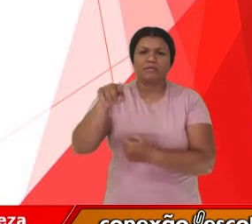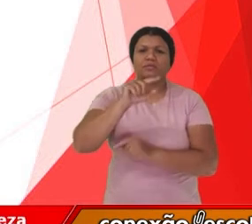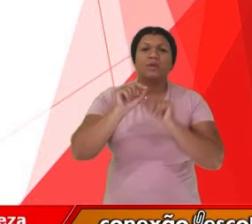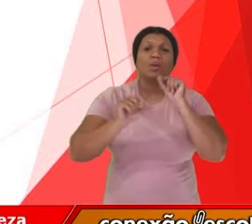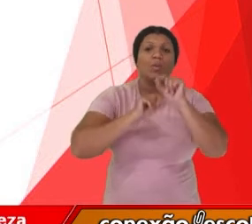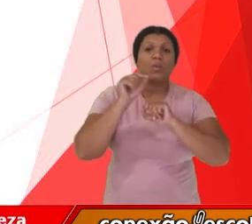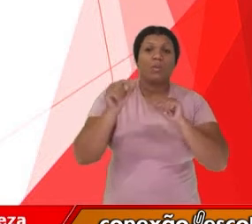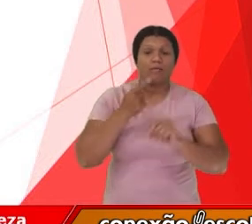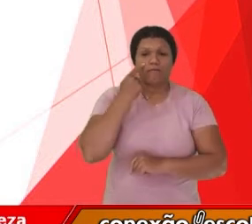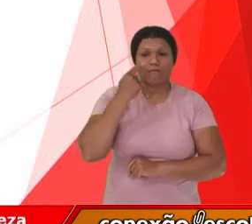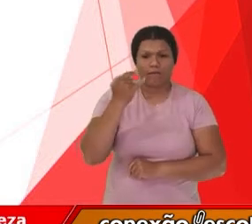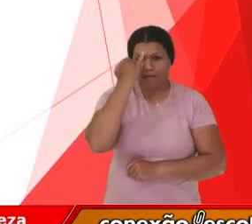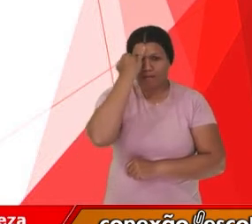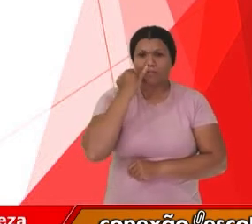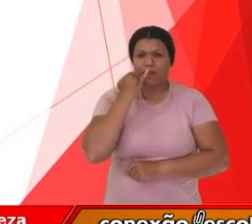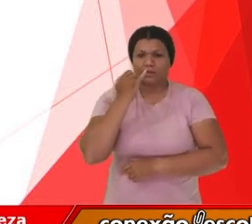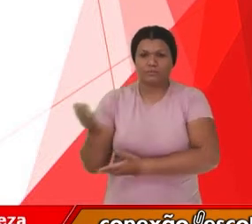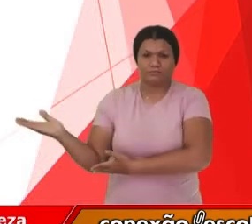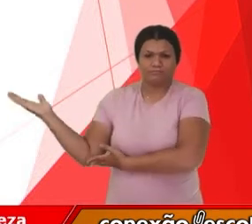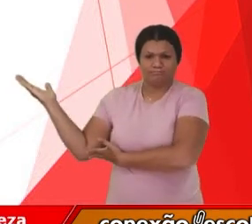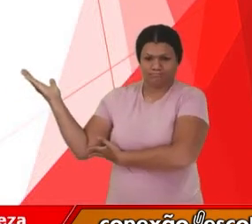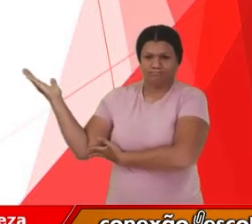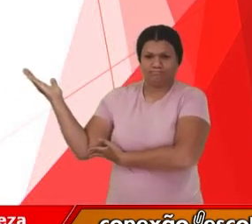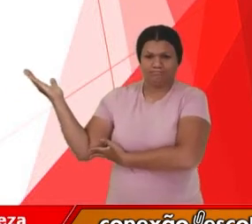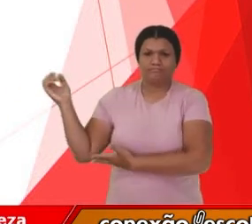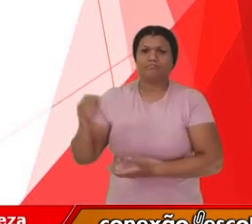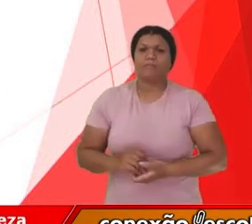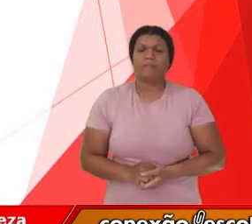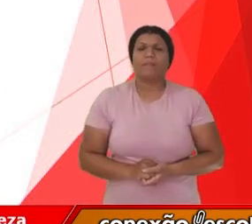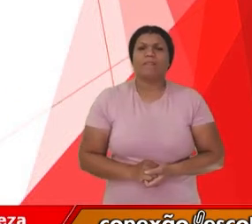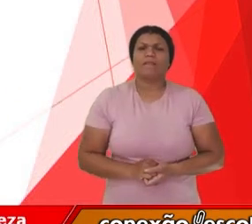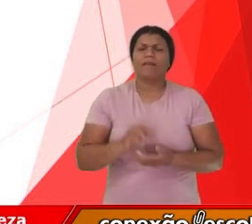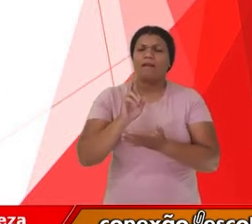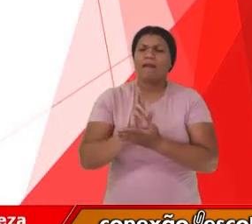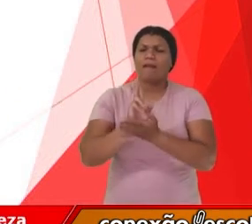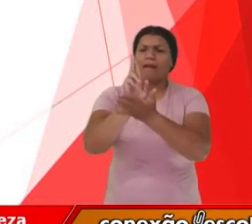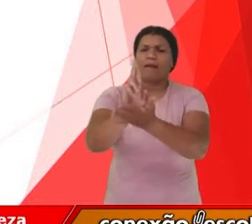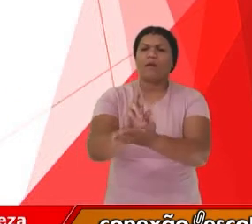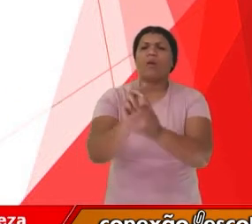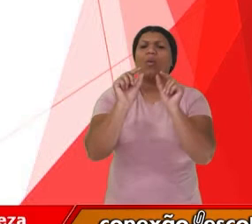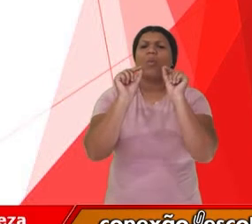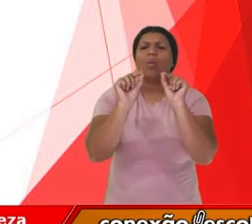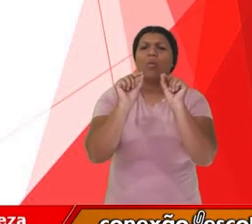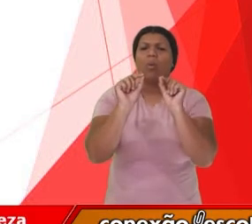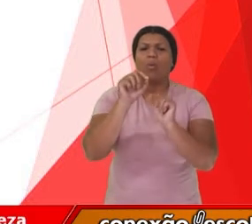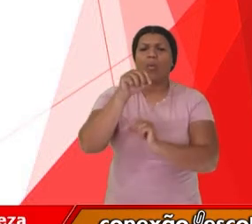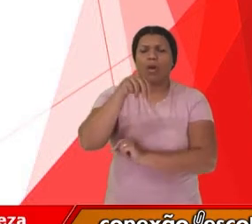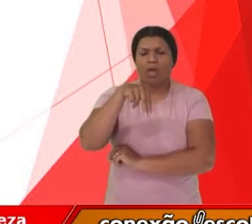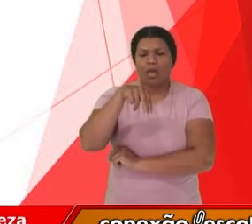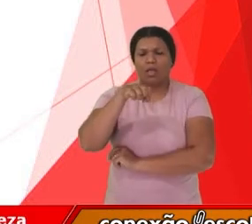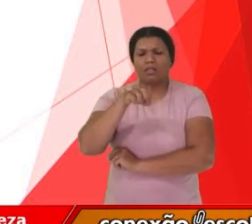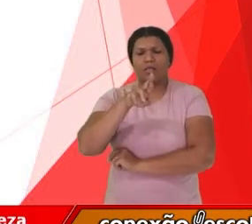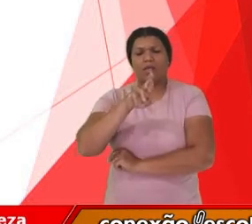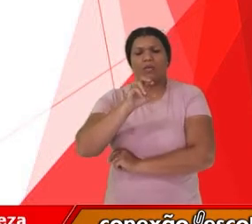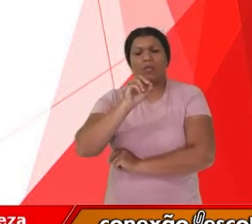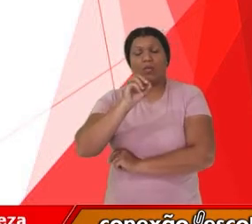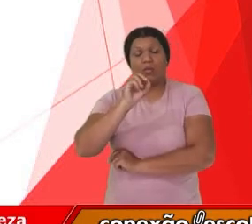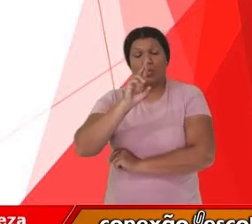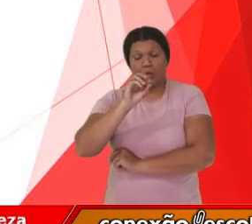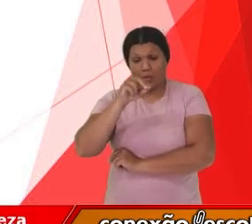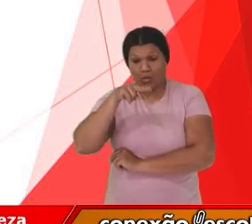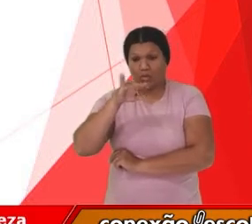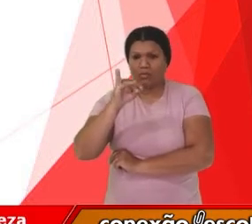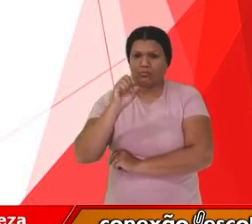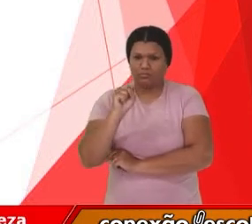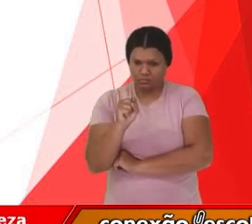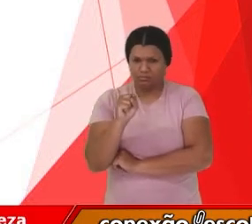você essa imagem aqui, que representa os neurônios, que são as células nervosas que compõem o nosso